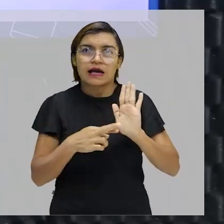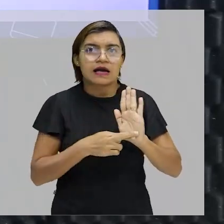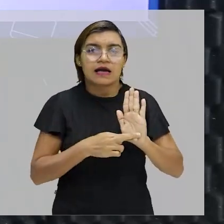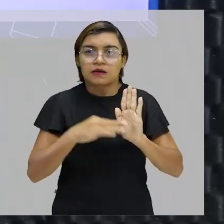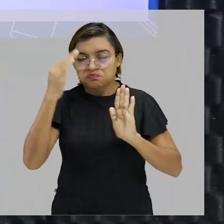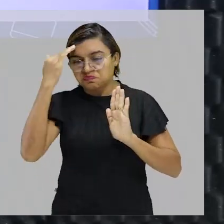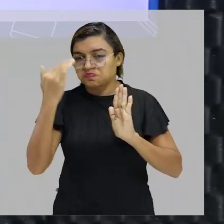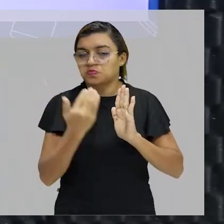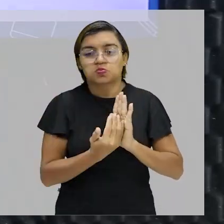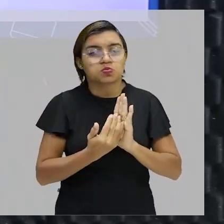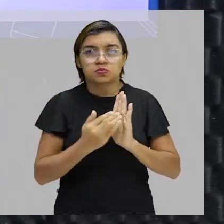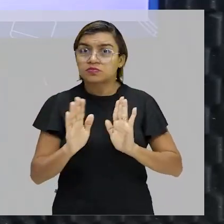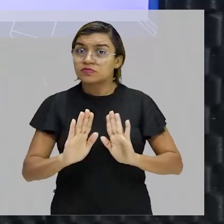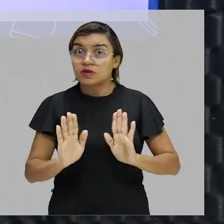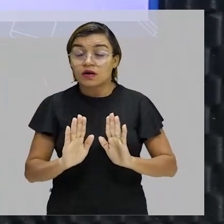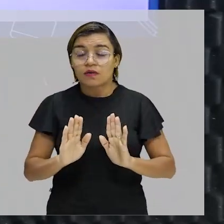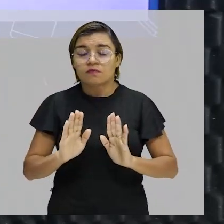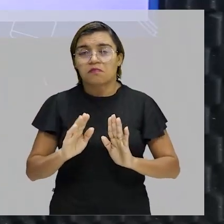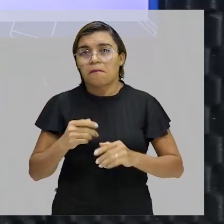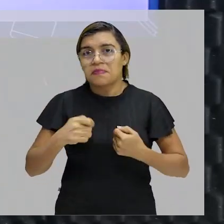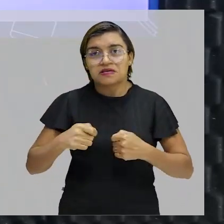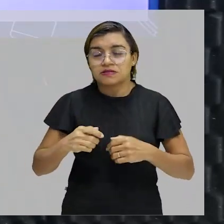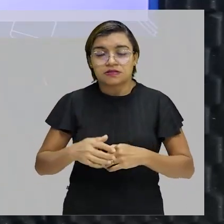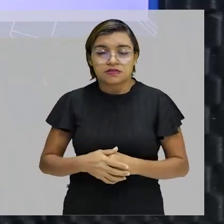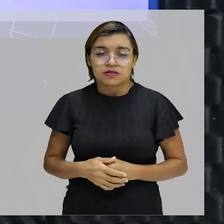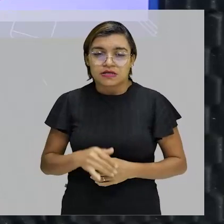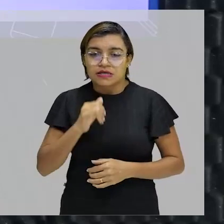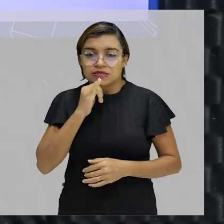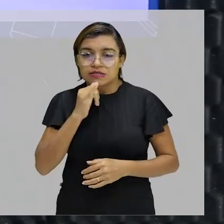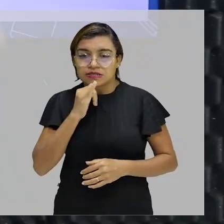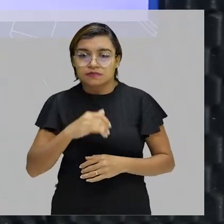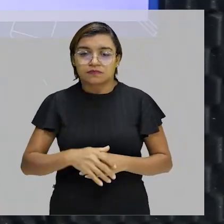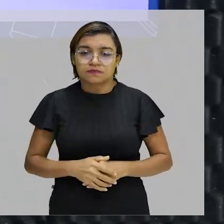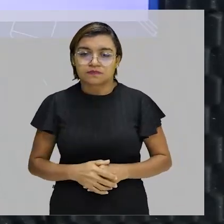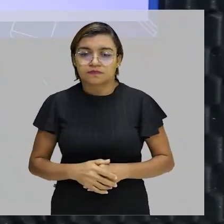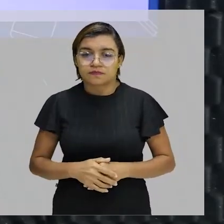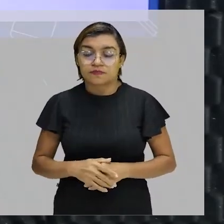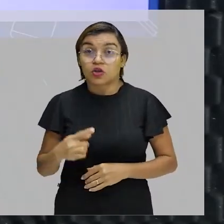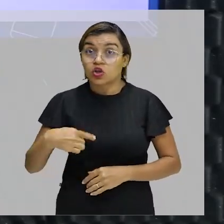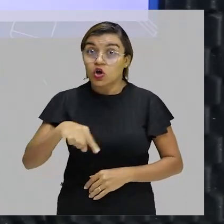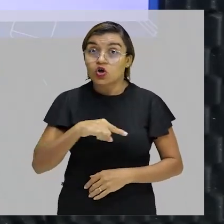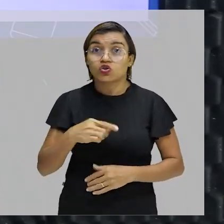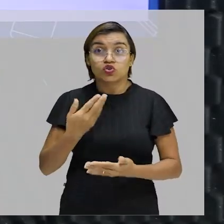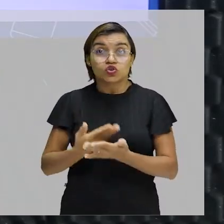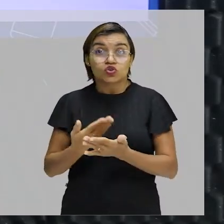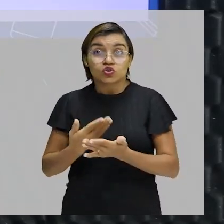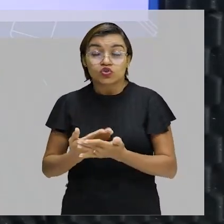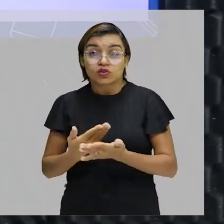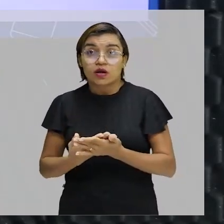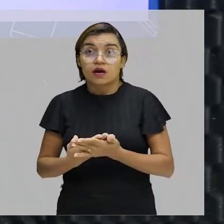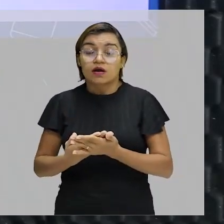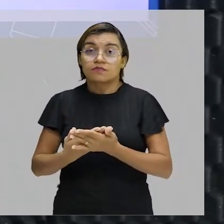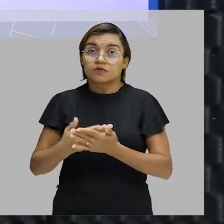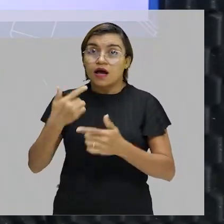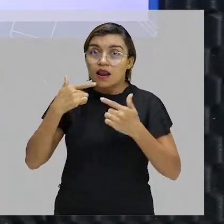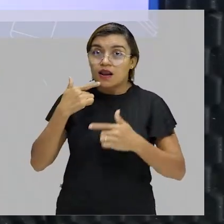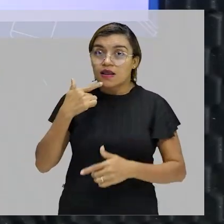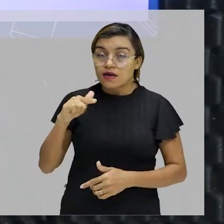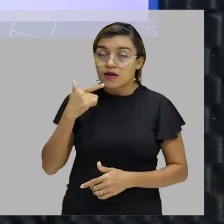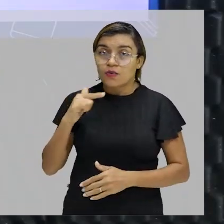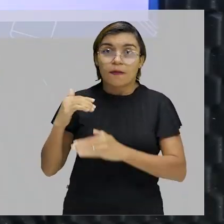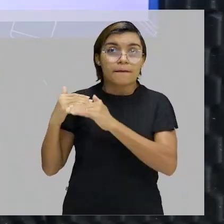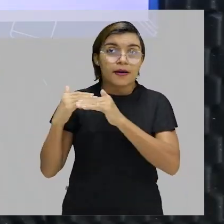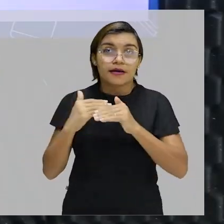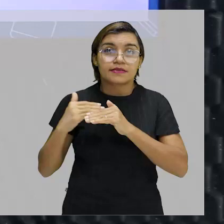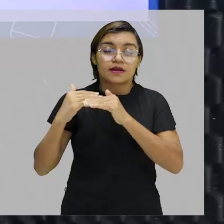essa tradicionalidade da língua, que é a língua cultural, a língua culta, a língua padrão que nós estudamos. Regras, sintaxe de regência,